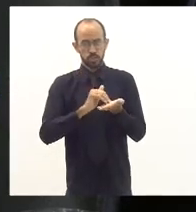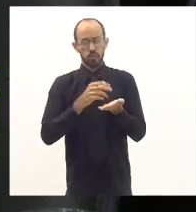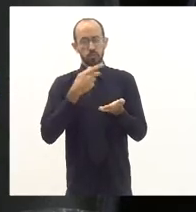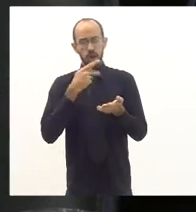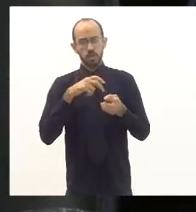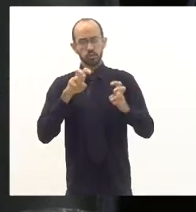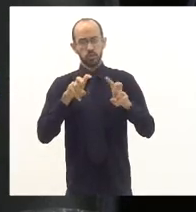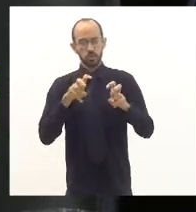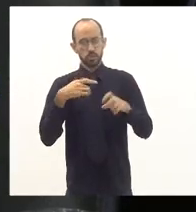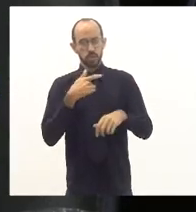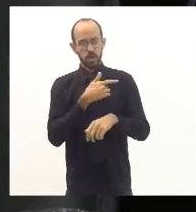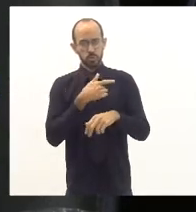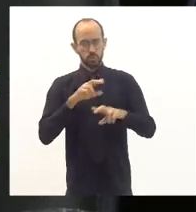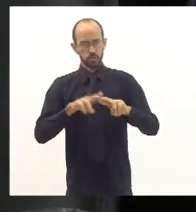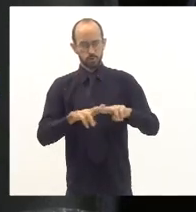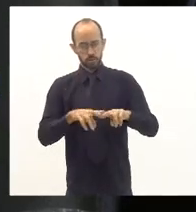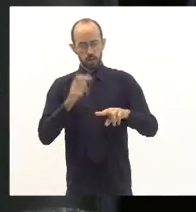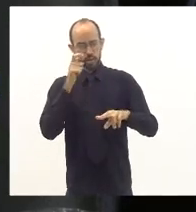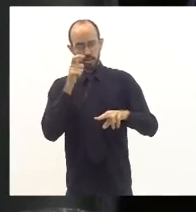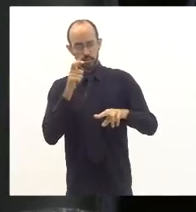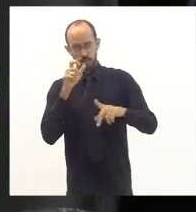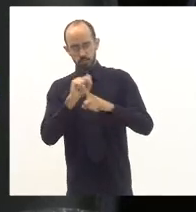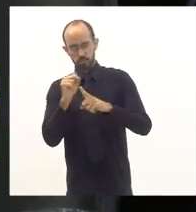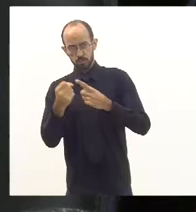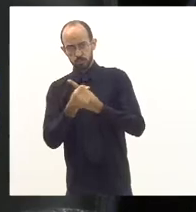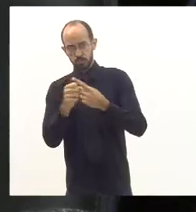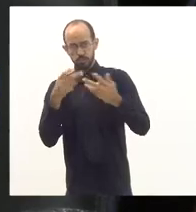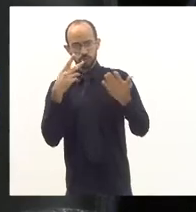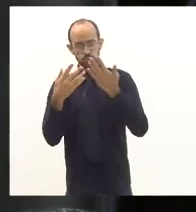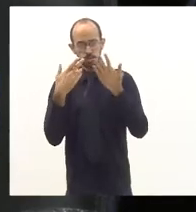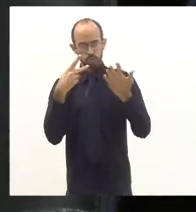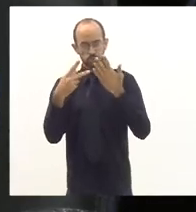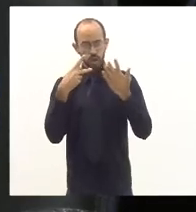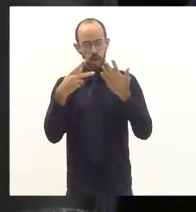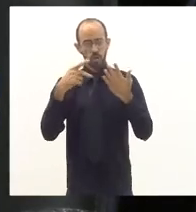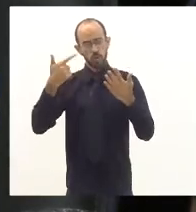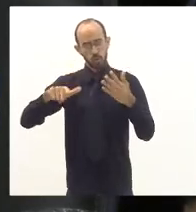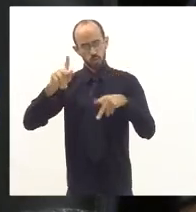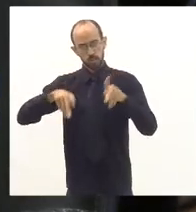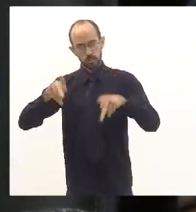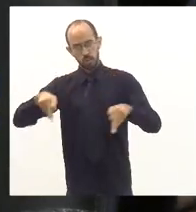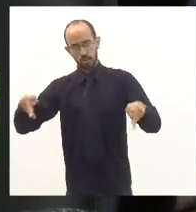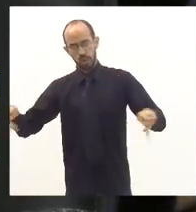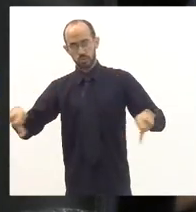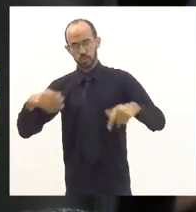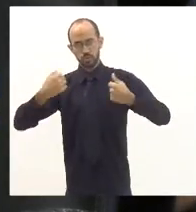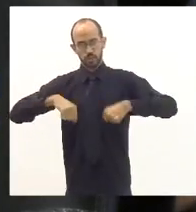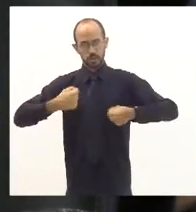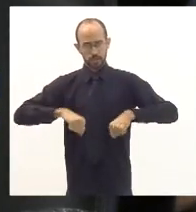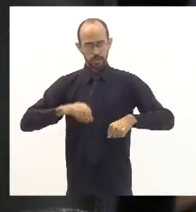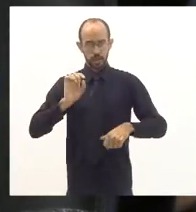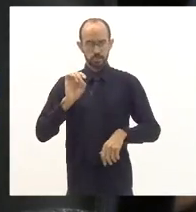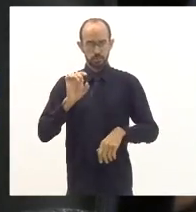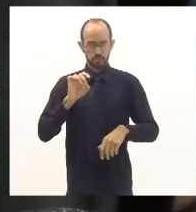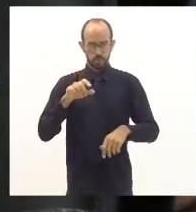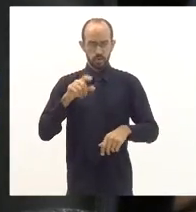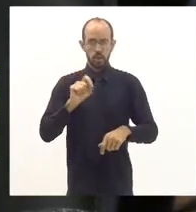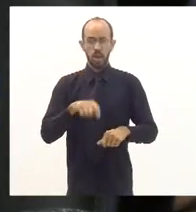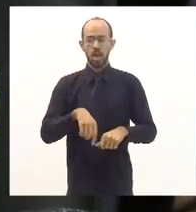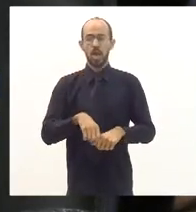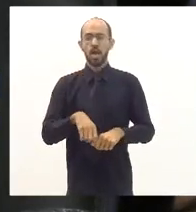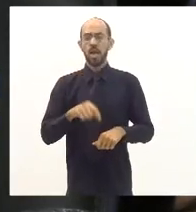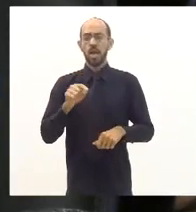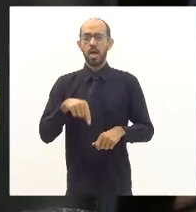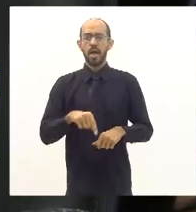prisional, atenção psicossocial e outras populações com necessidades específicas, que tem hoje o nome de atenção psicossocial e populações